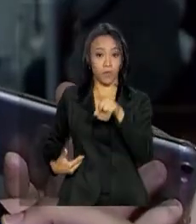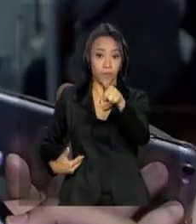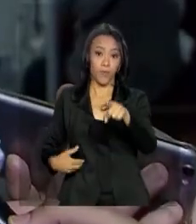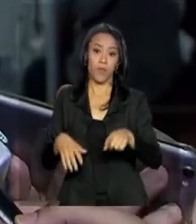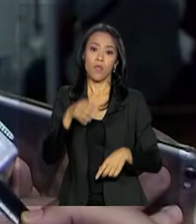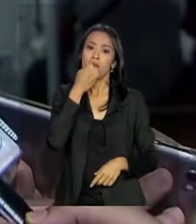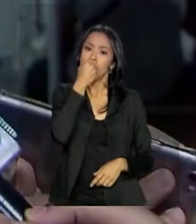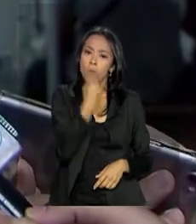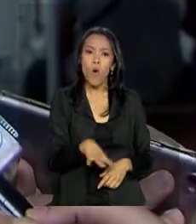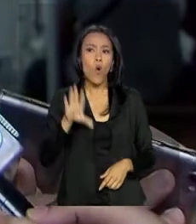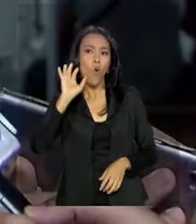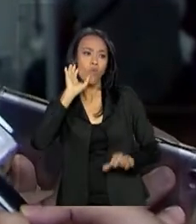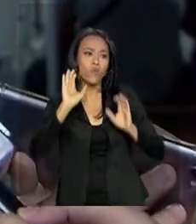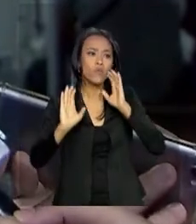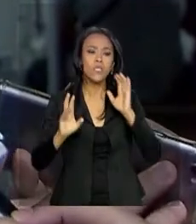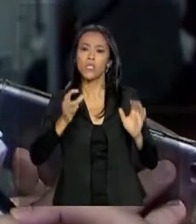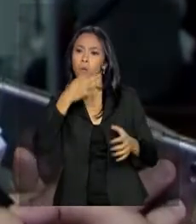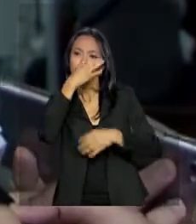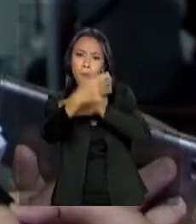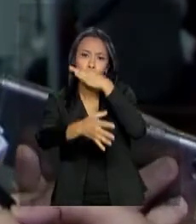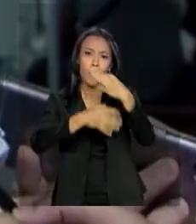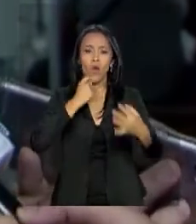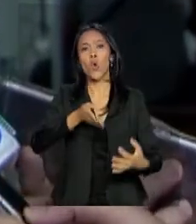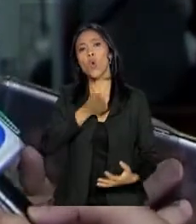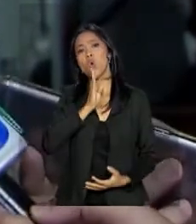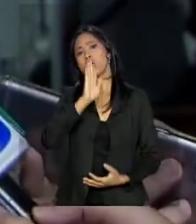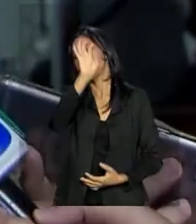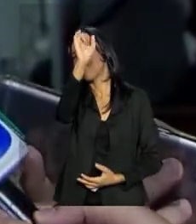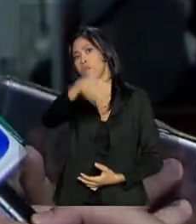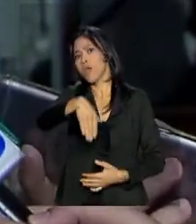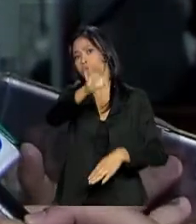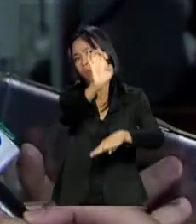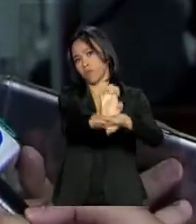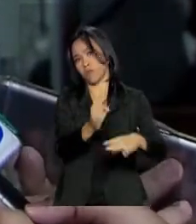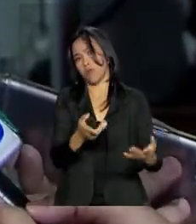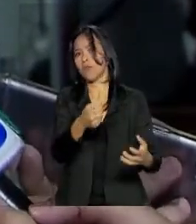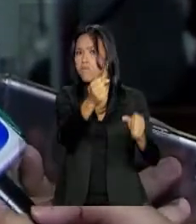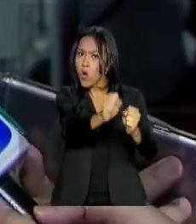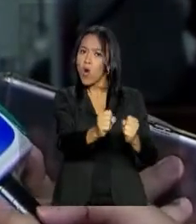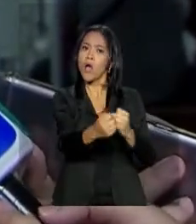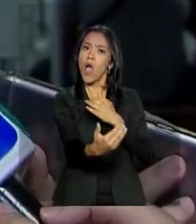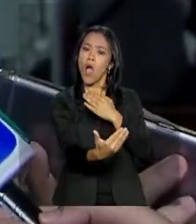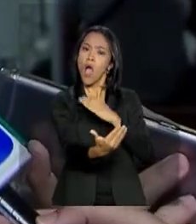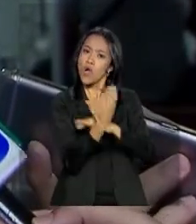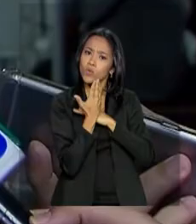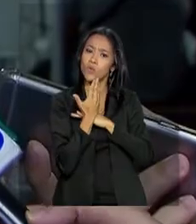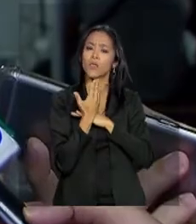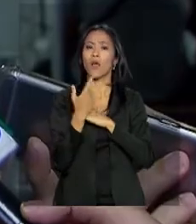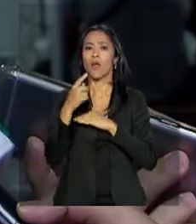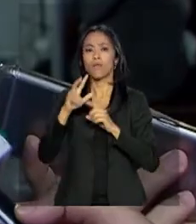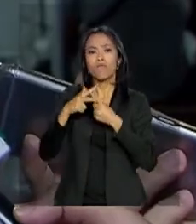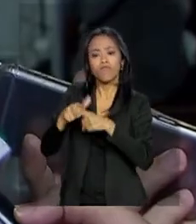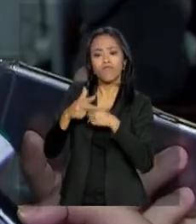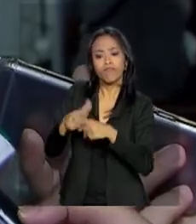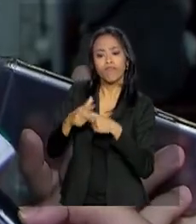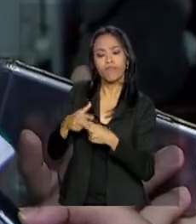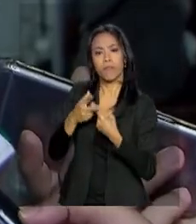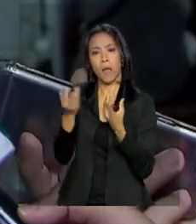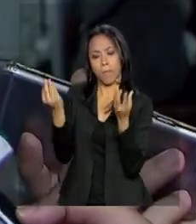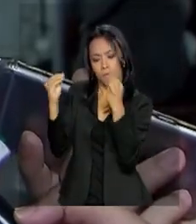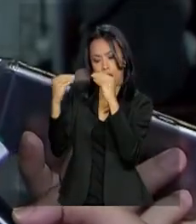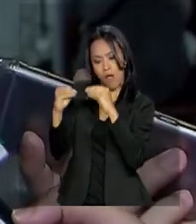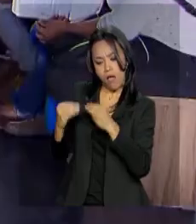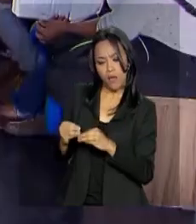técnicos daqui. Os roraimenses conhecem Roraima como ninguém e eles podem nos ajudar a poder aperfeiçoar essas ações que precisam